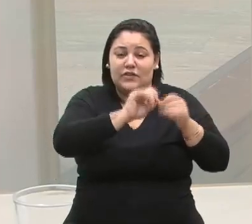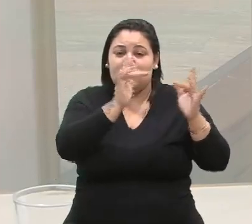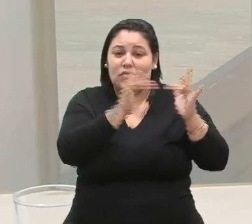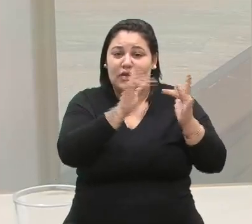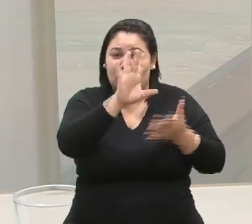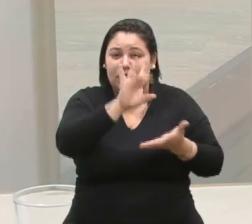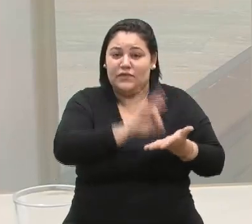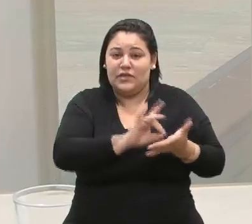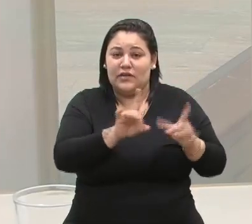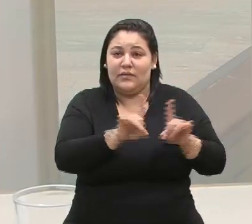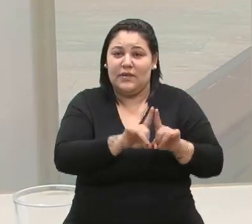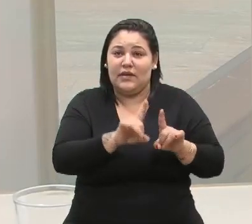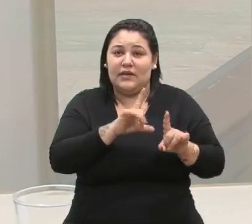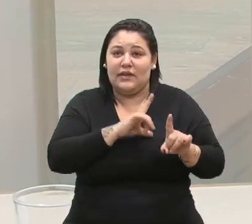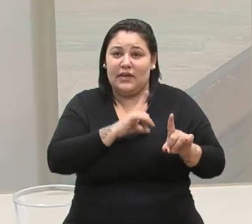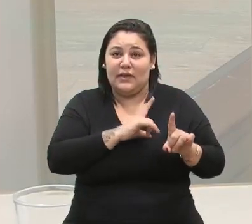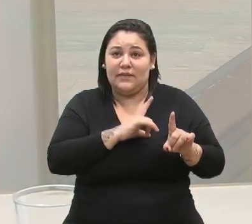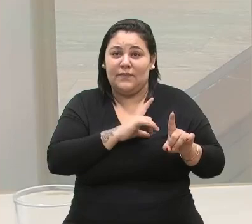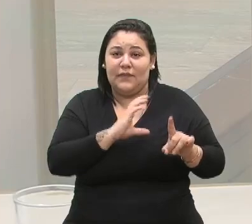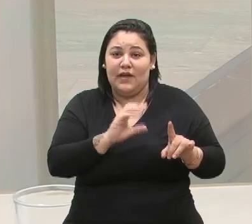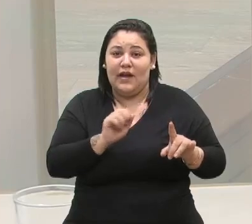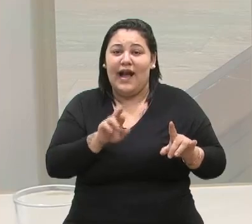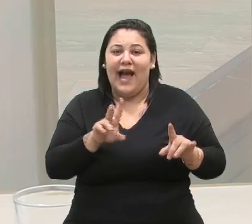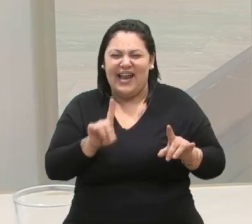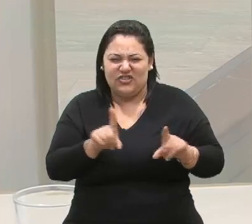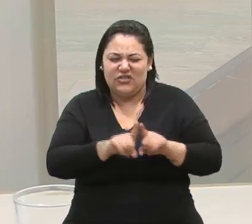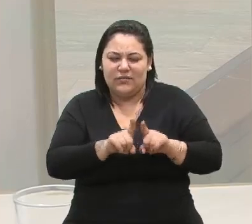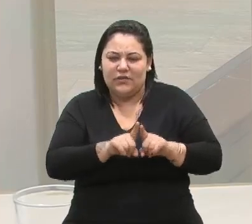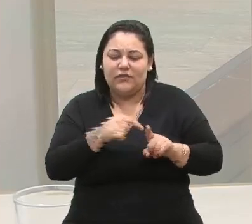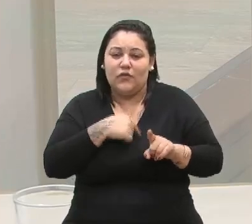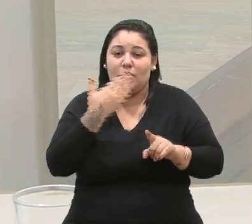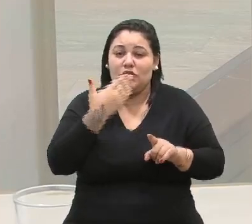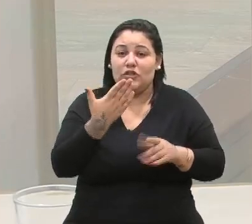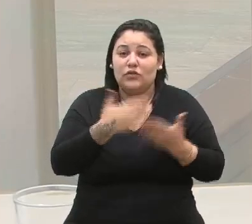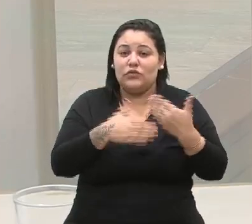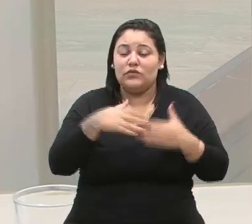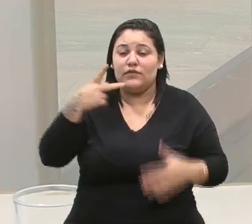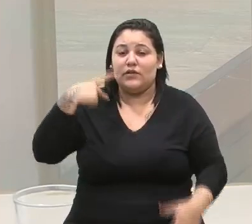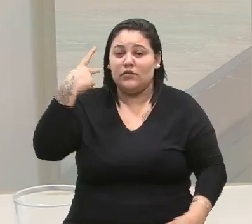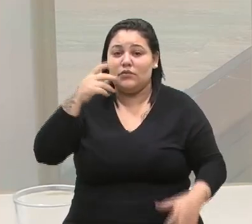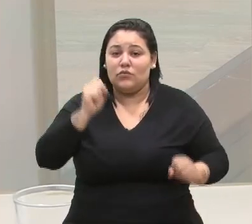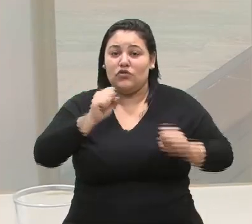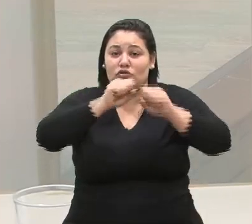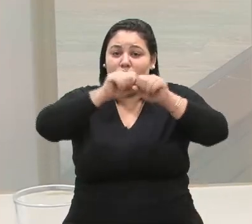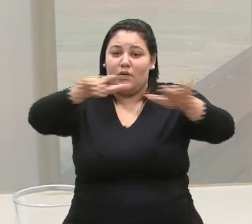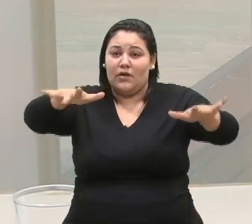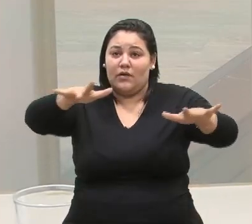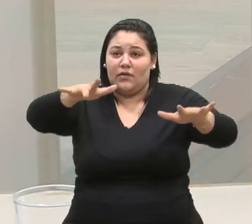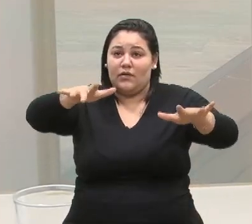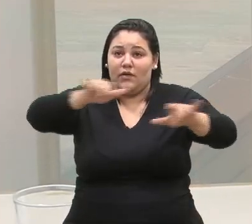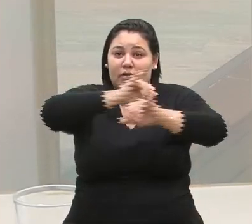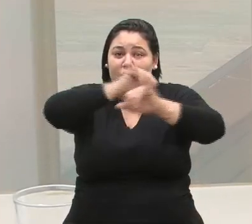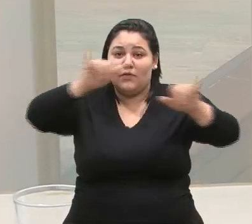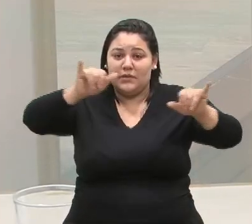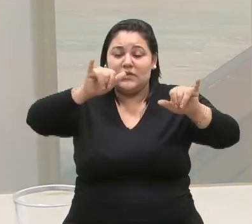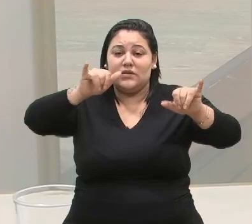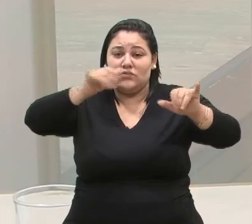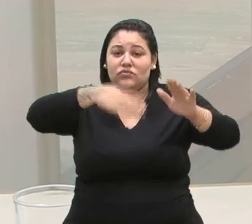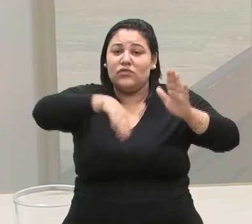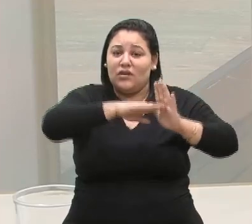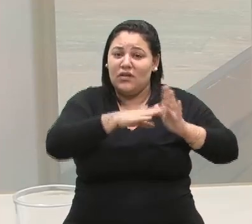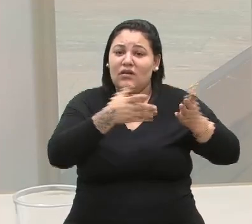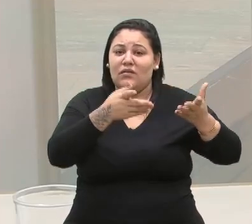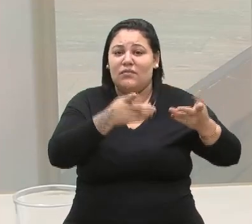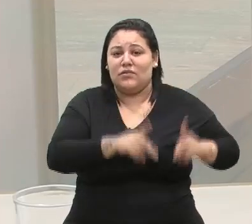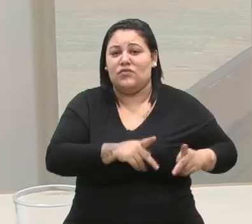um card. Peço a todos os vereadores que possam estar compartilhando para que essa informação chegue às pessoas, né? Quantas vezes